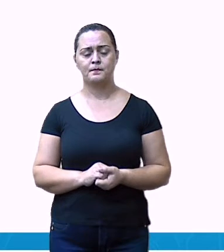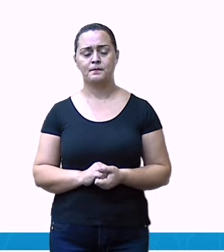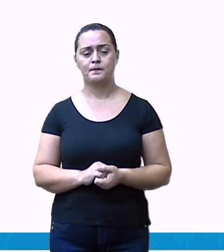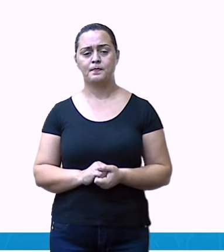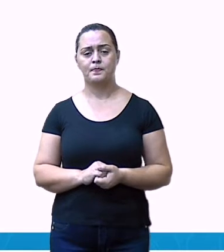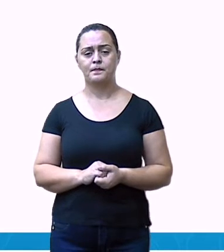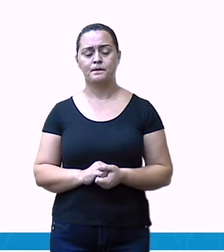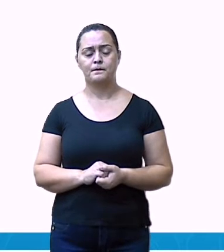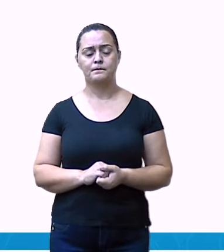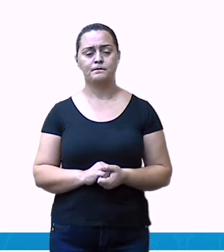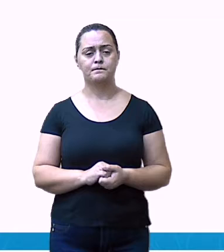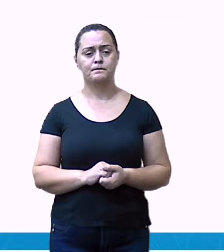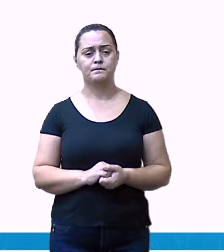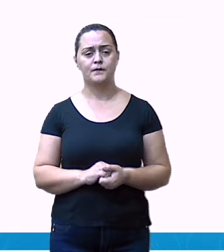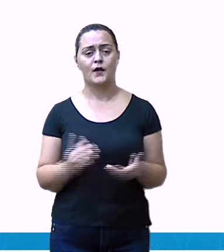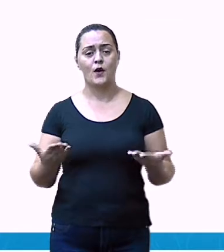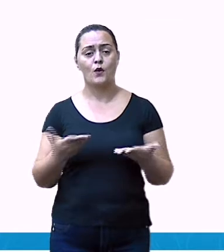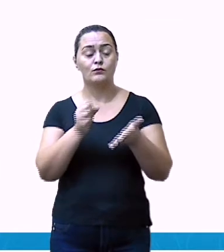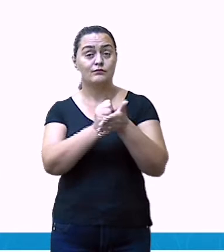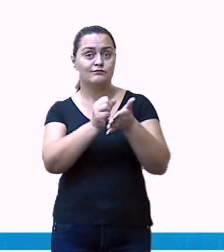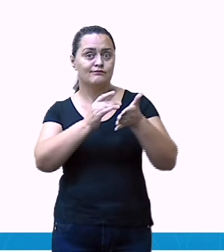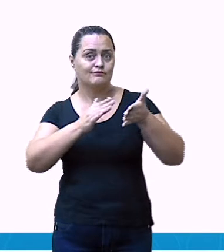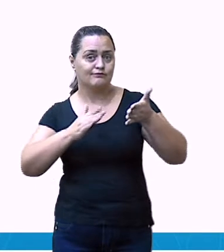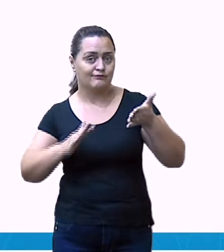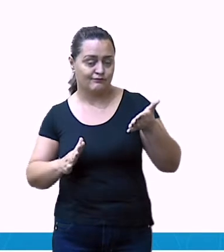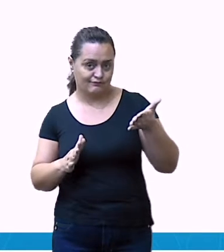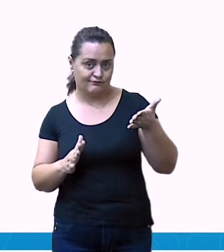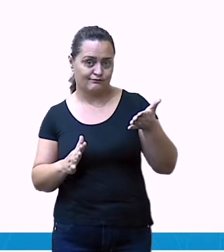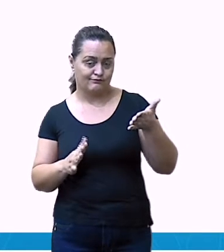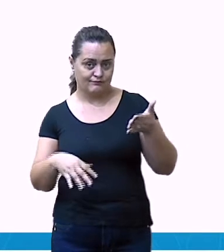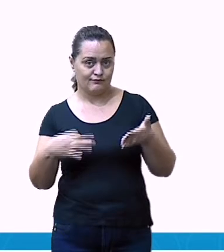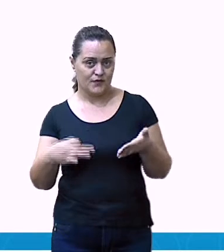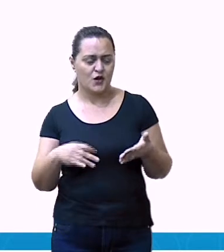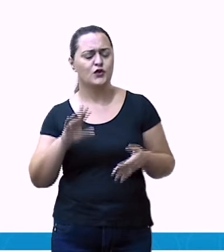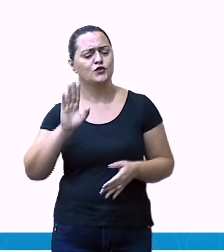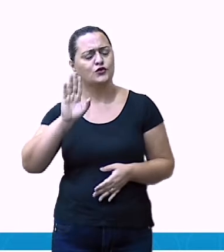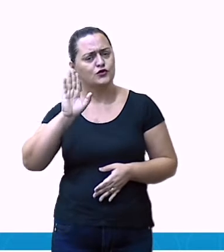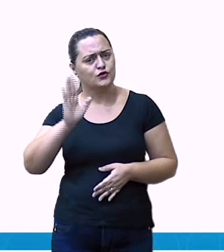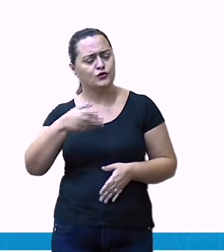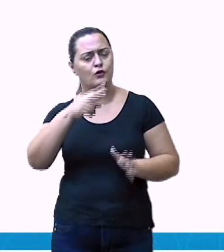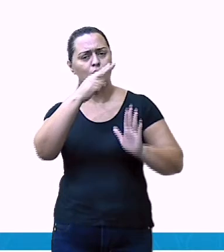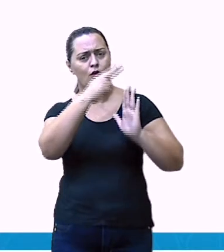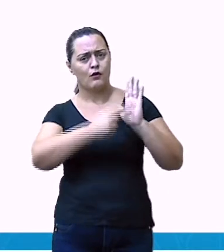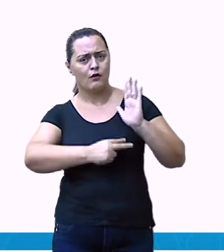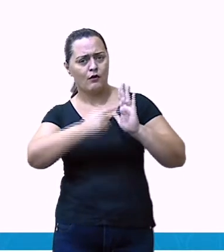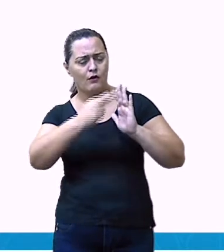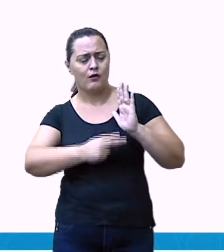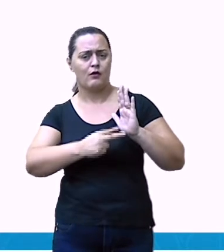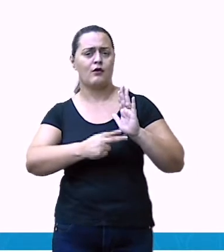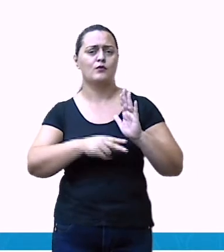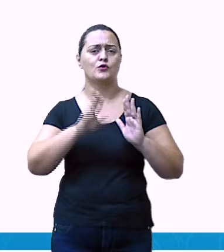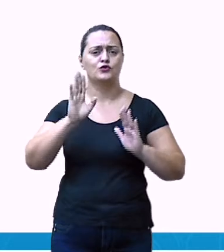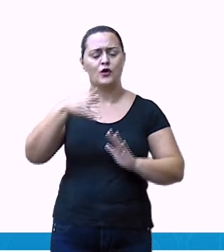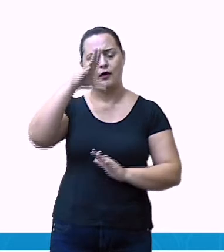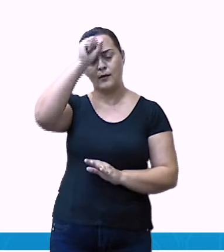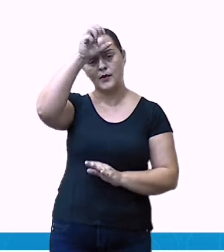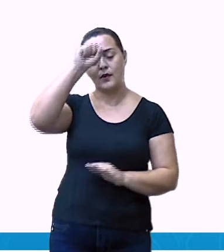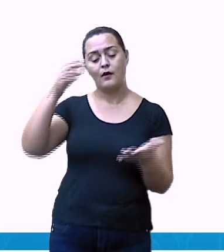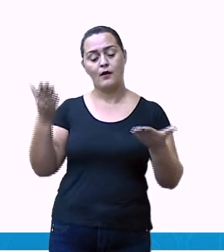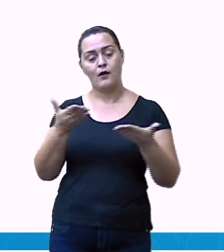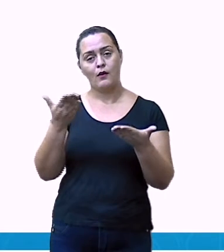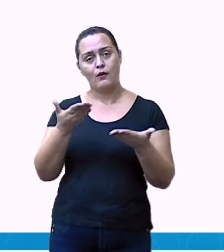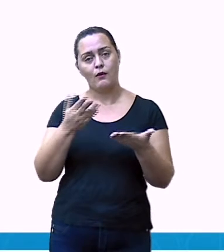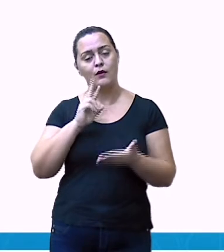Vamos às nossas atividades após essa leitura, esse conhecimento que adquirimos agora. Número 1.